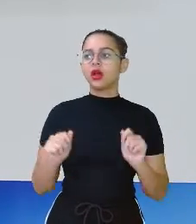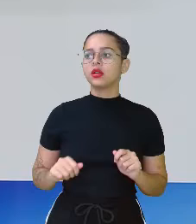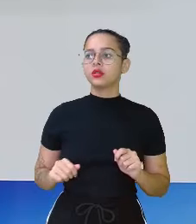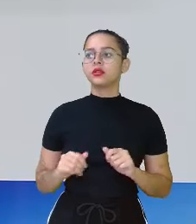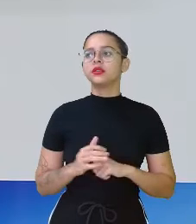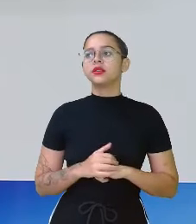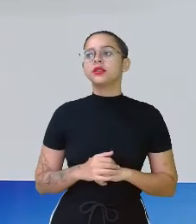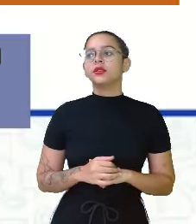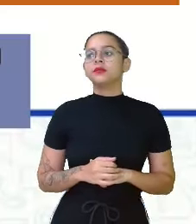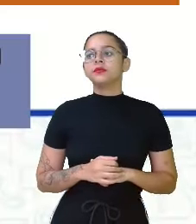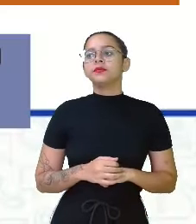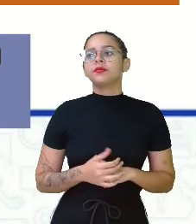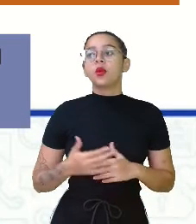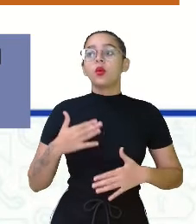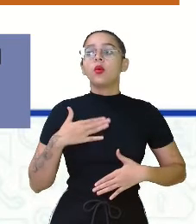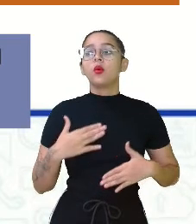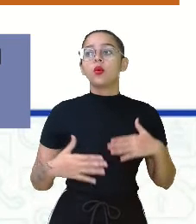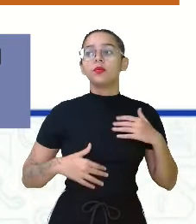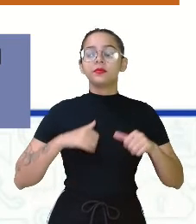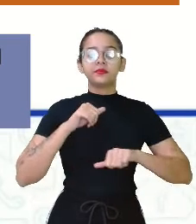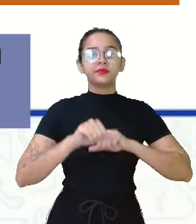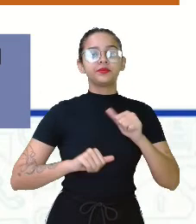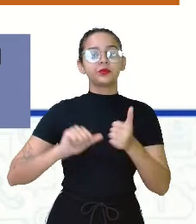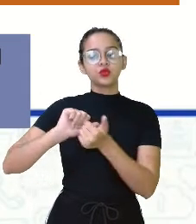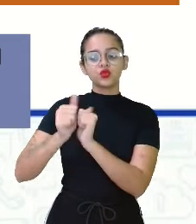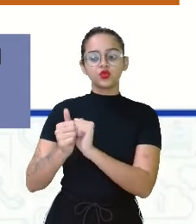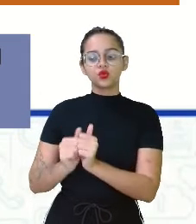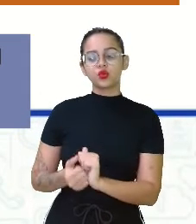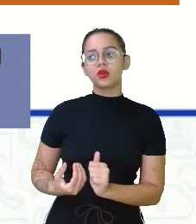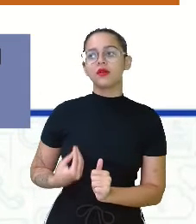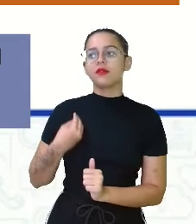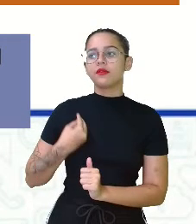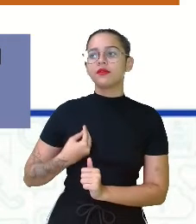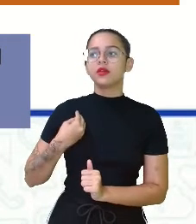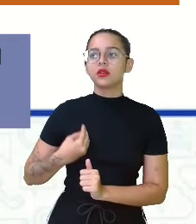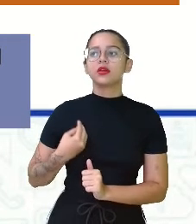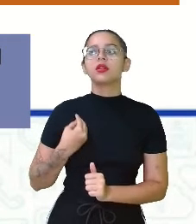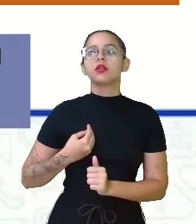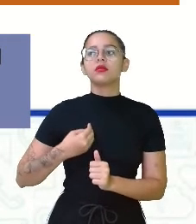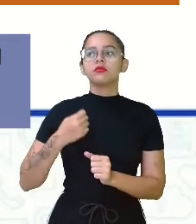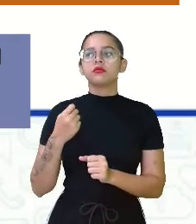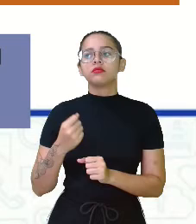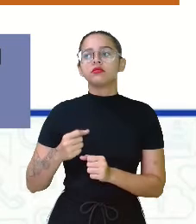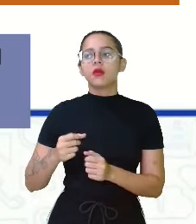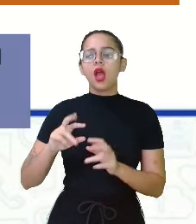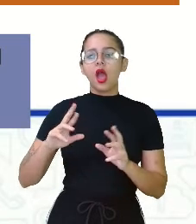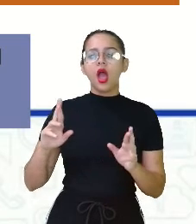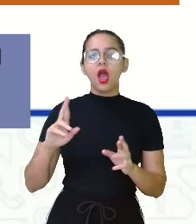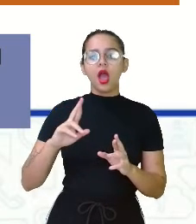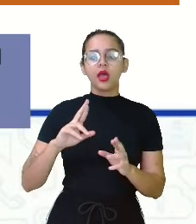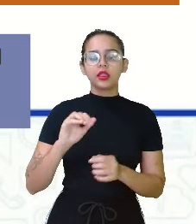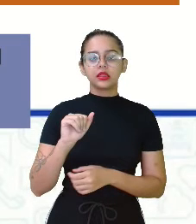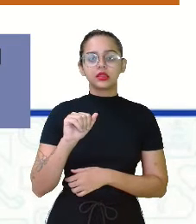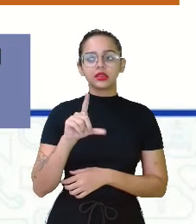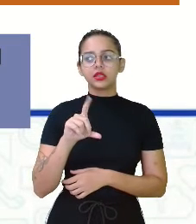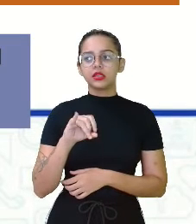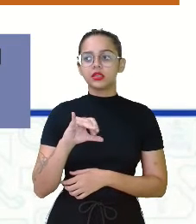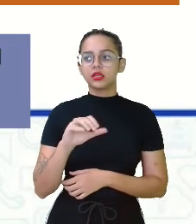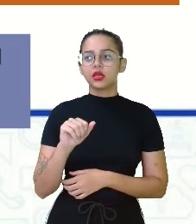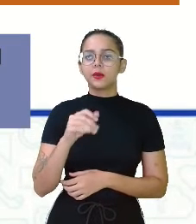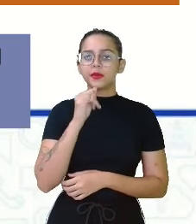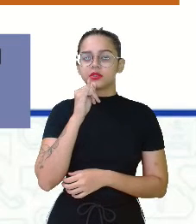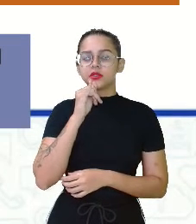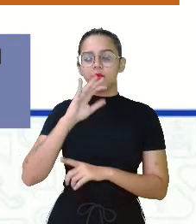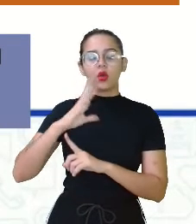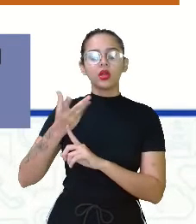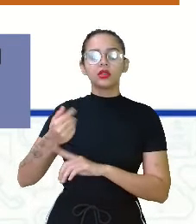repeti aí, o corpo torna-se uma escultura viva, ruptura radical com a arte tradicional. Então, no caso, os artistas de rua, além de